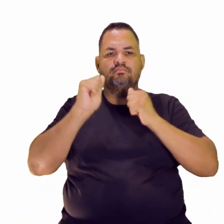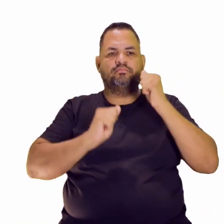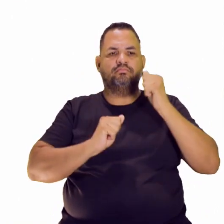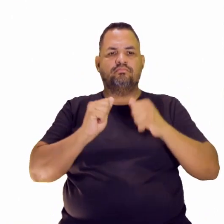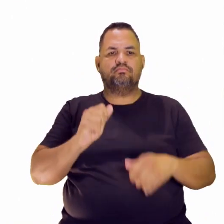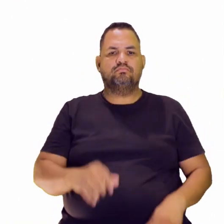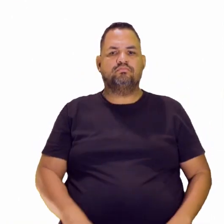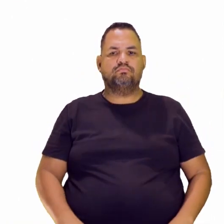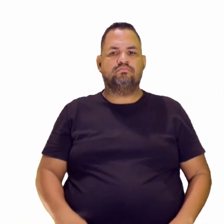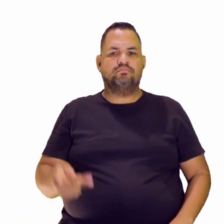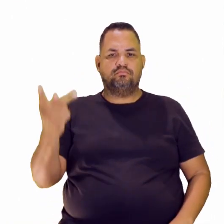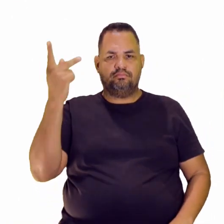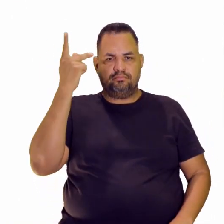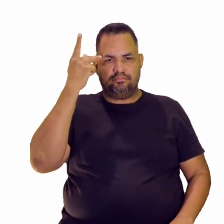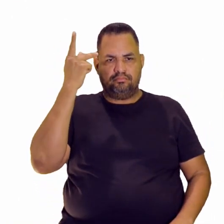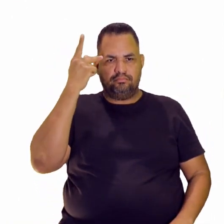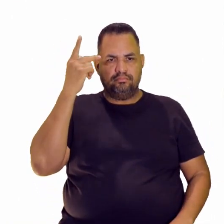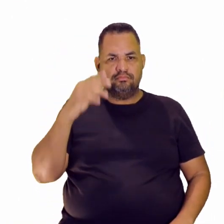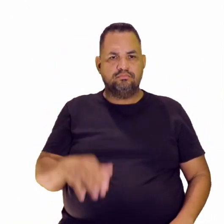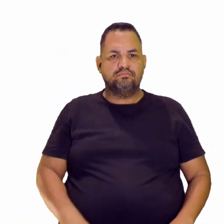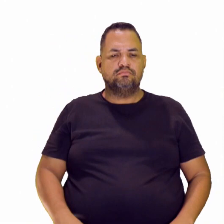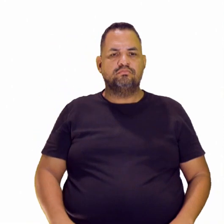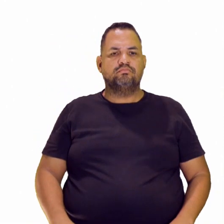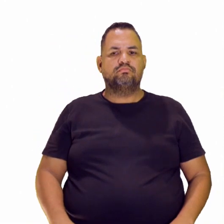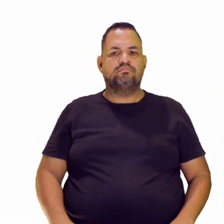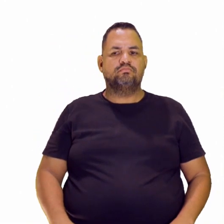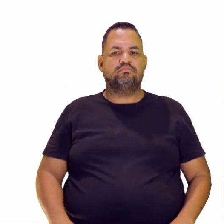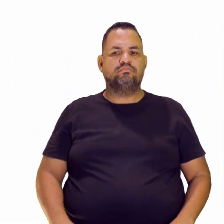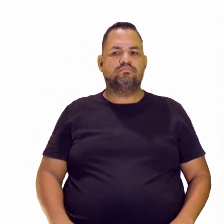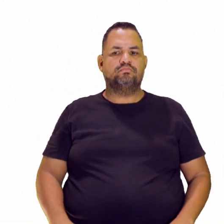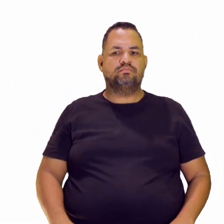de industrialização de São Paulo.